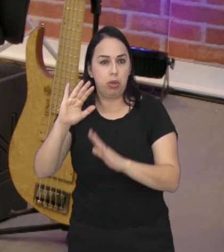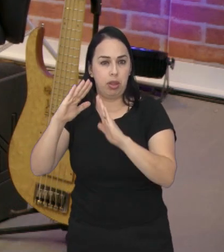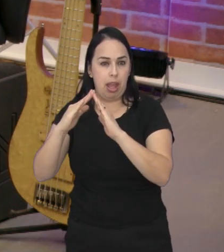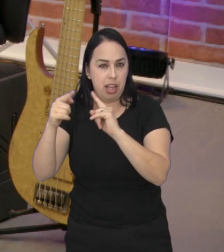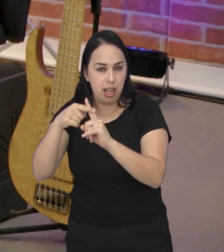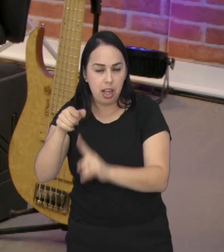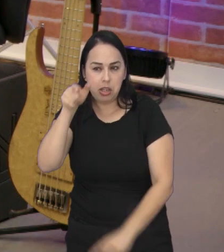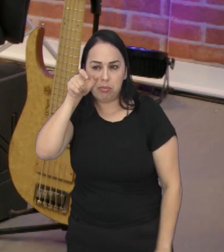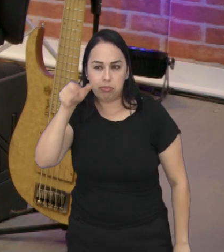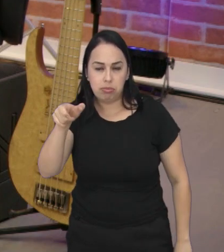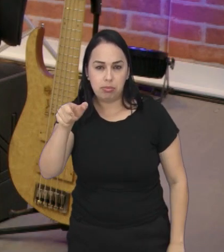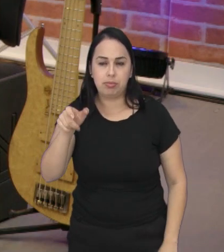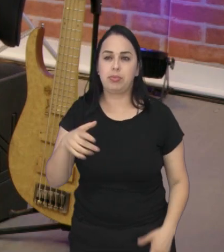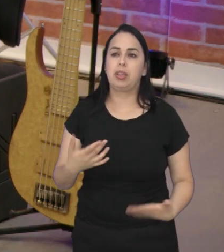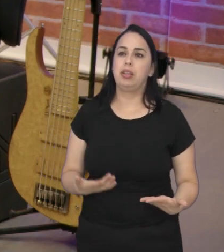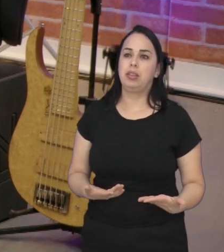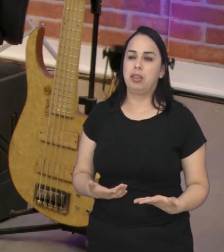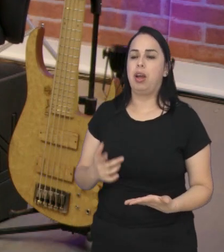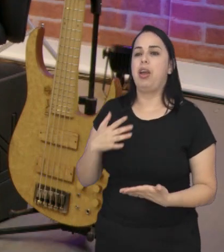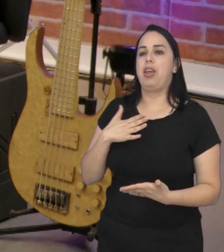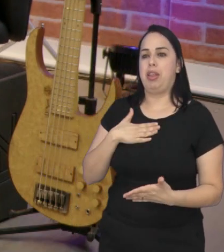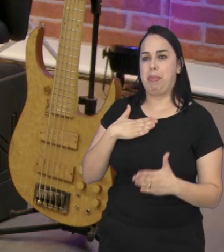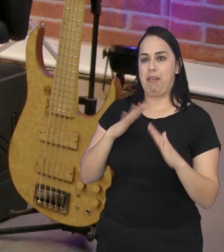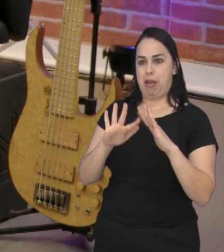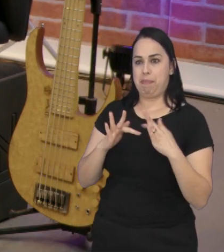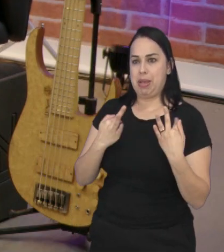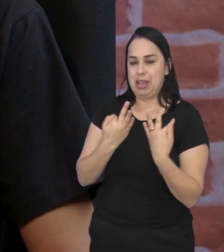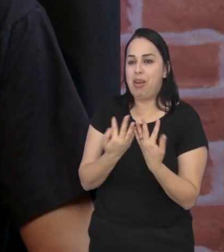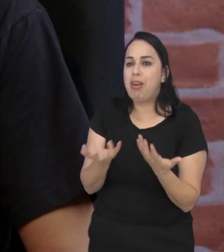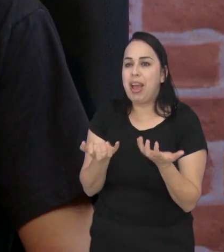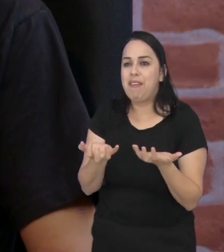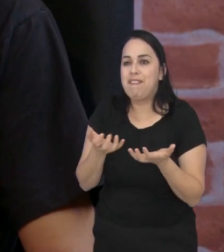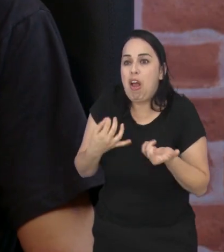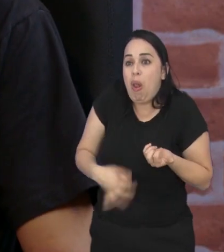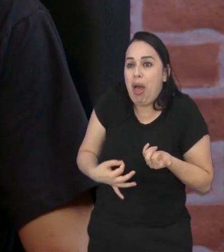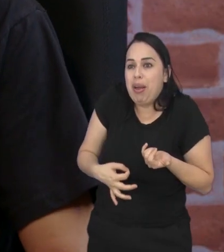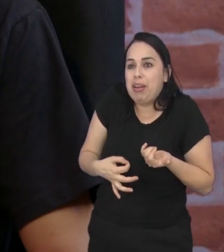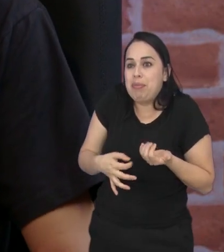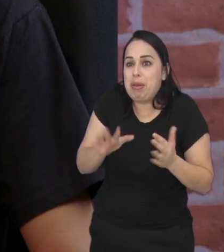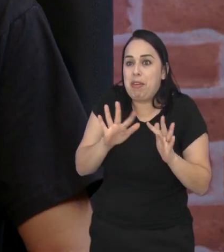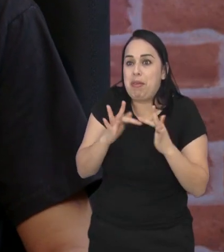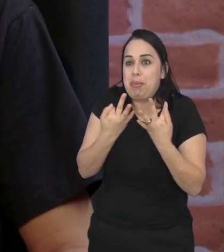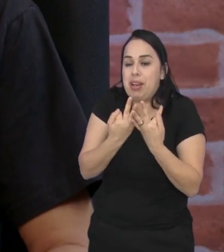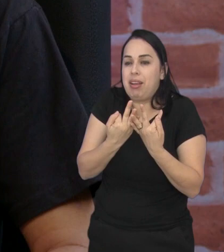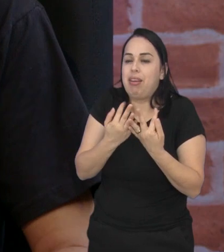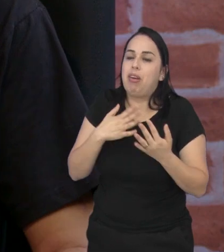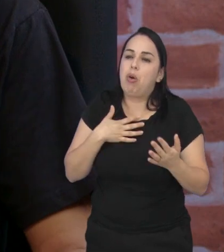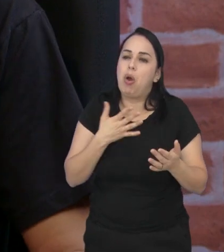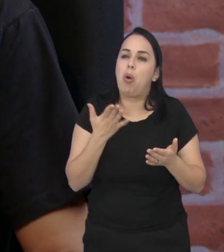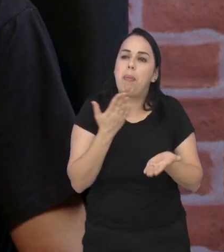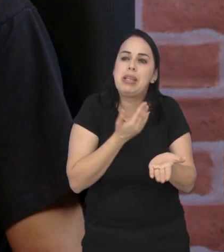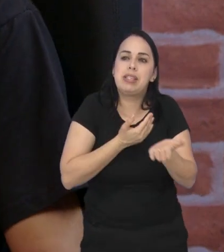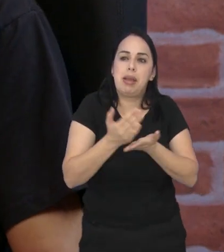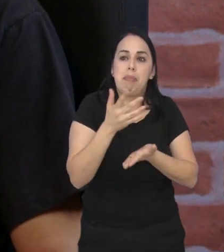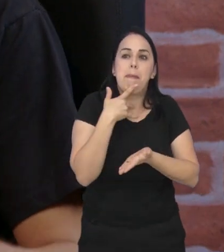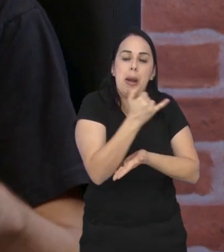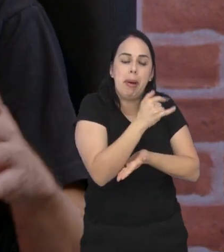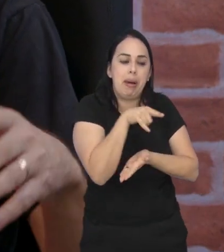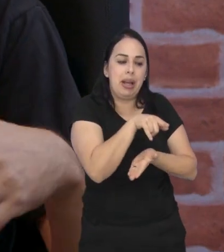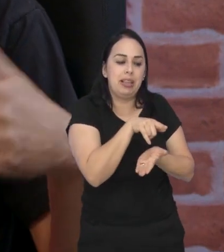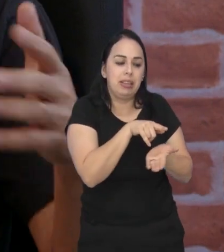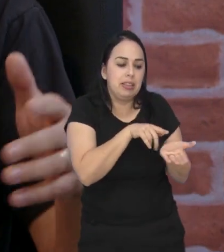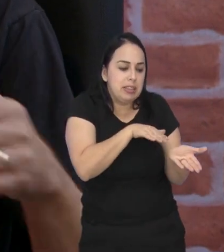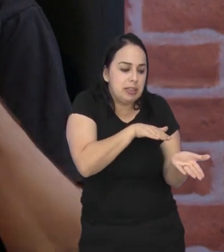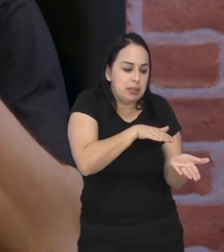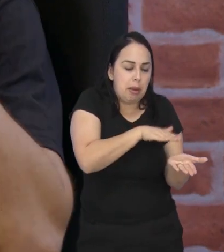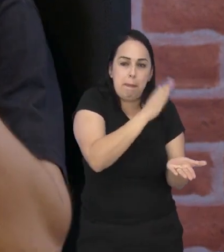fui seguindo, aí, né, eu era pequeno, família humilde, queria um violão, aí eu comecei a esculpir um violão. Né, meu pai